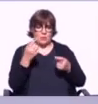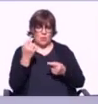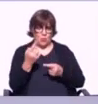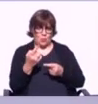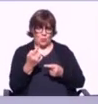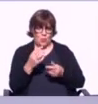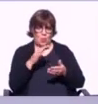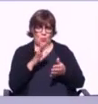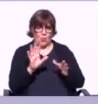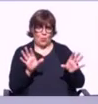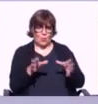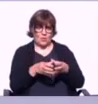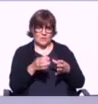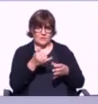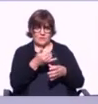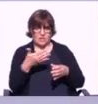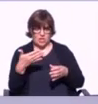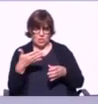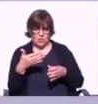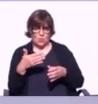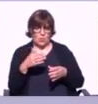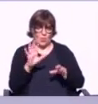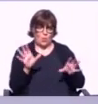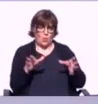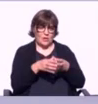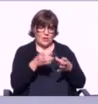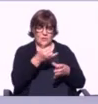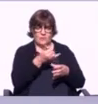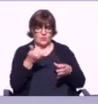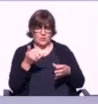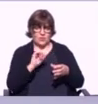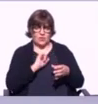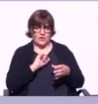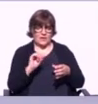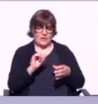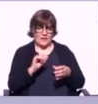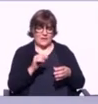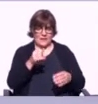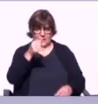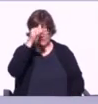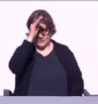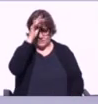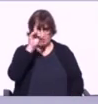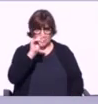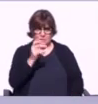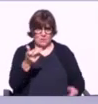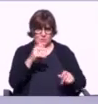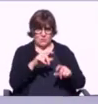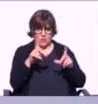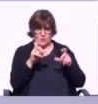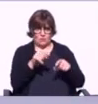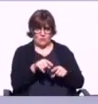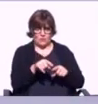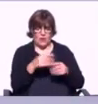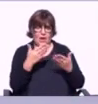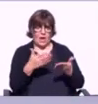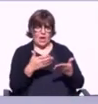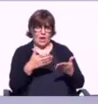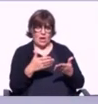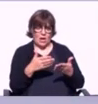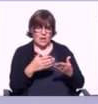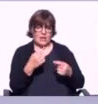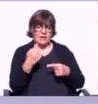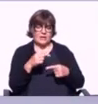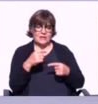do coletivo 21 ou 22, que é do Sporting, que também apareceu lá na fotografia. Agora, sendo